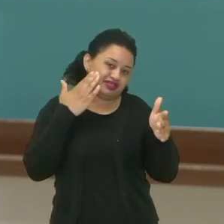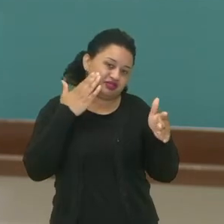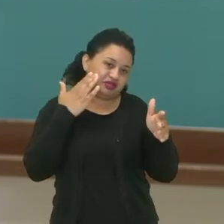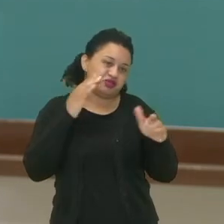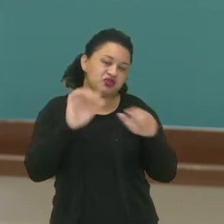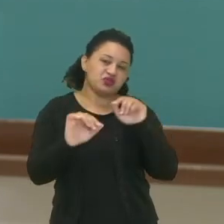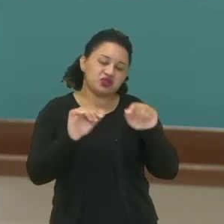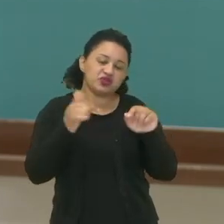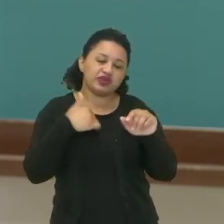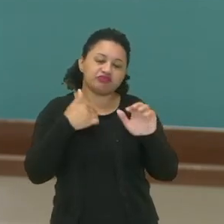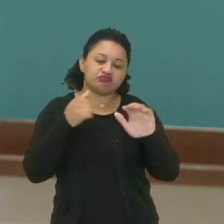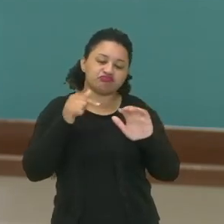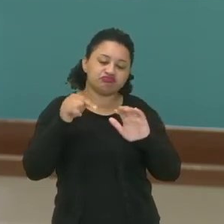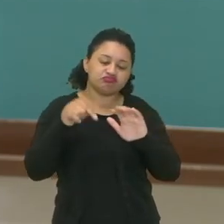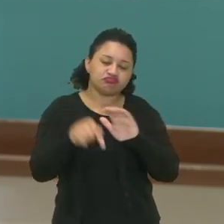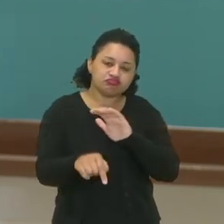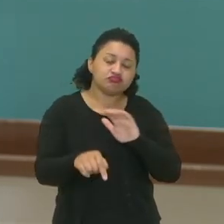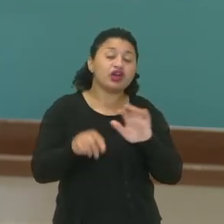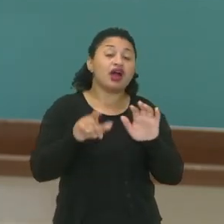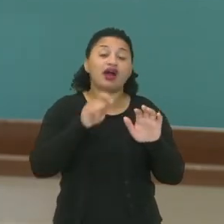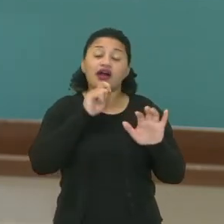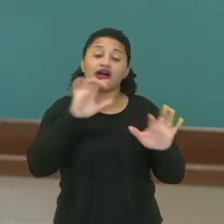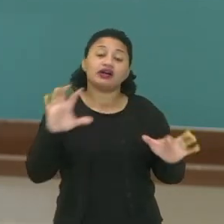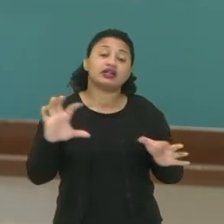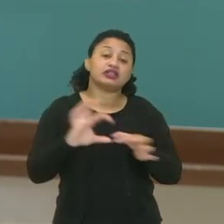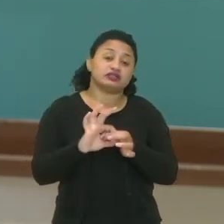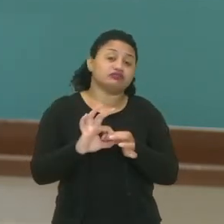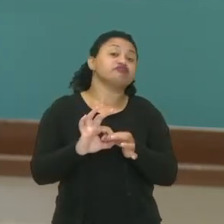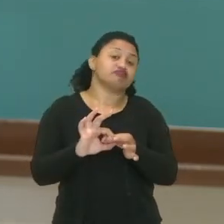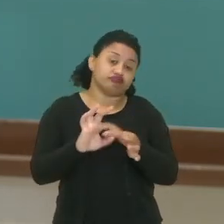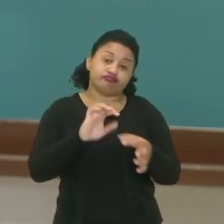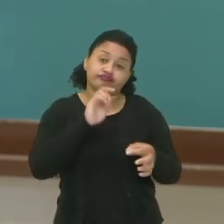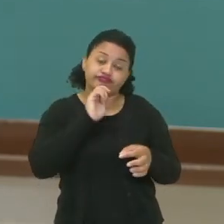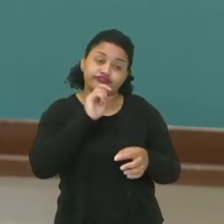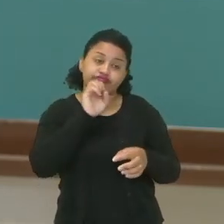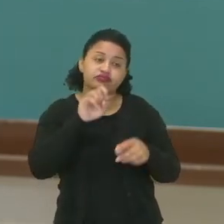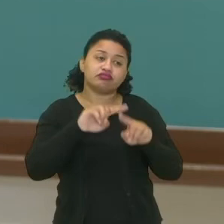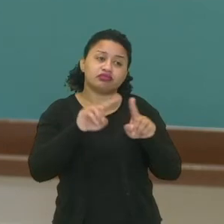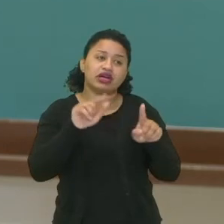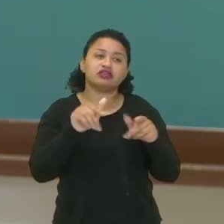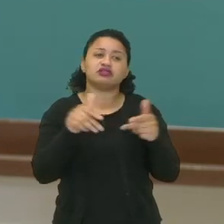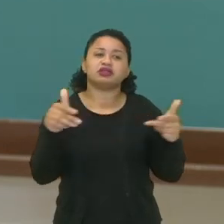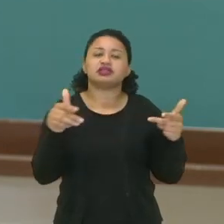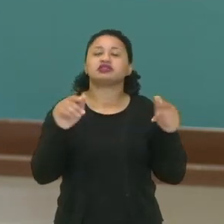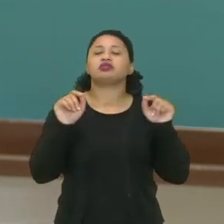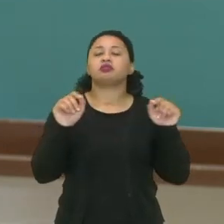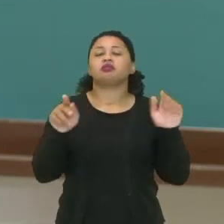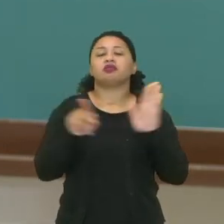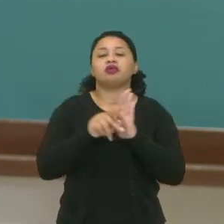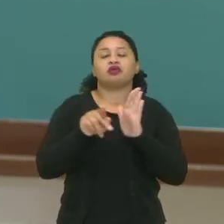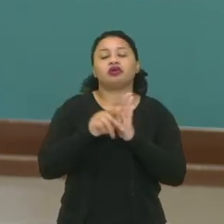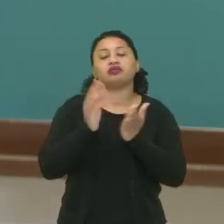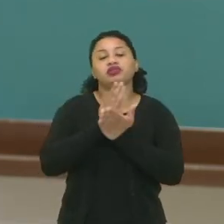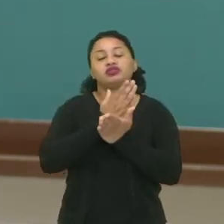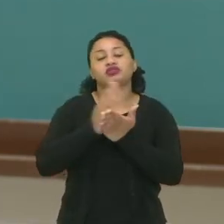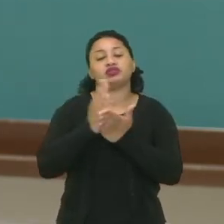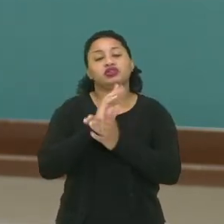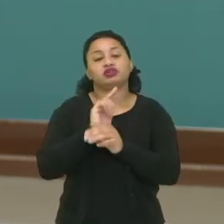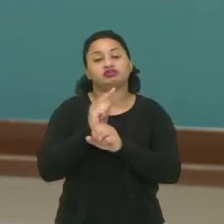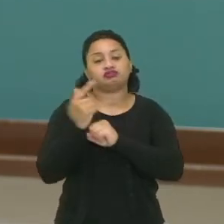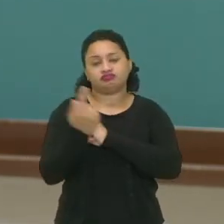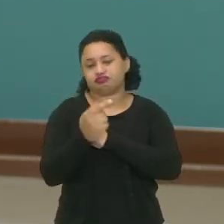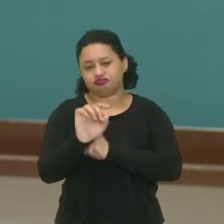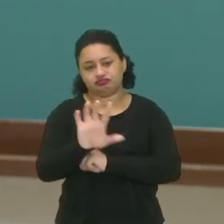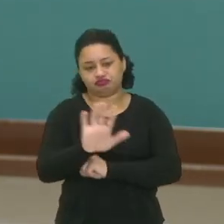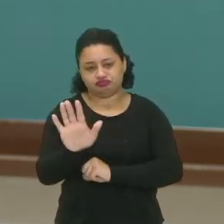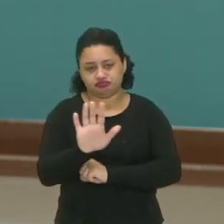vamos dizer assim, continente abaixo, né, ainda continuam as terras conectadas, né, mas é só para uma questão de divisão geográfica aí, ok?